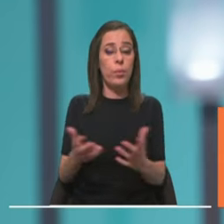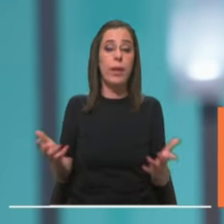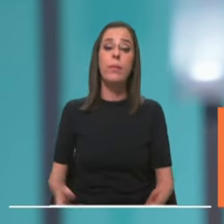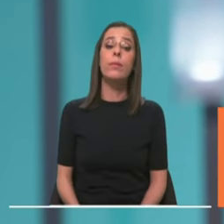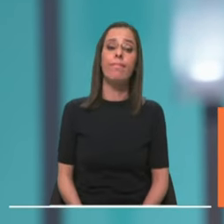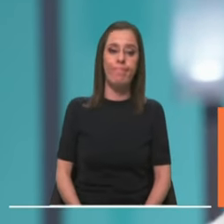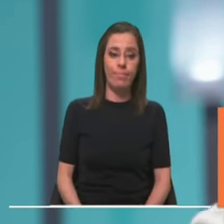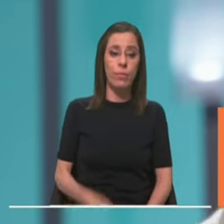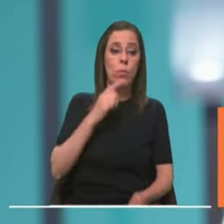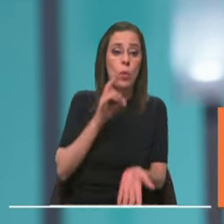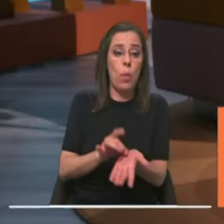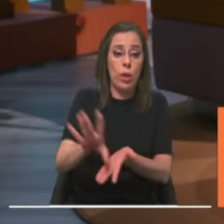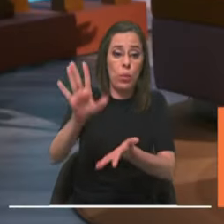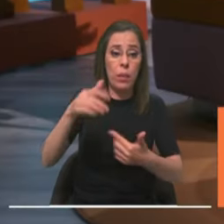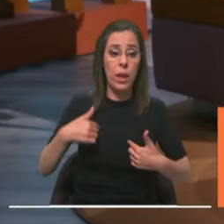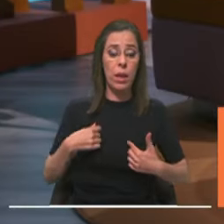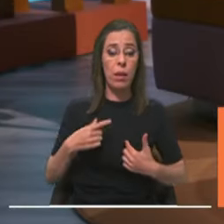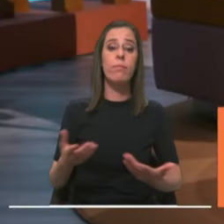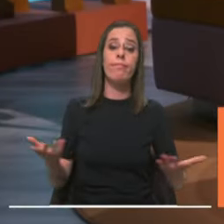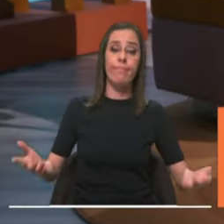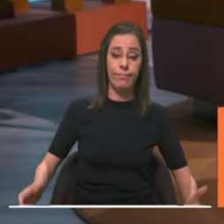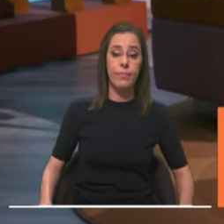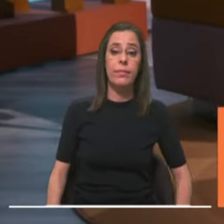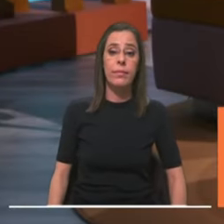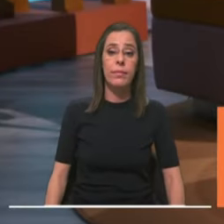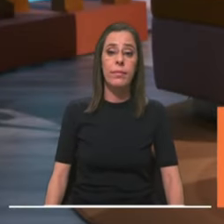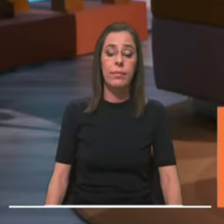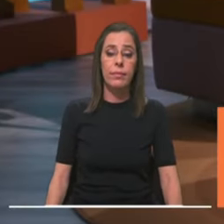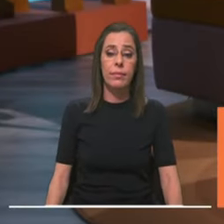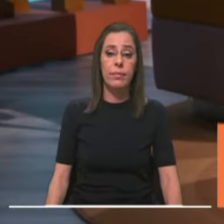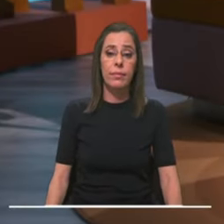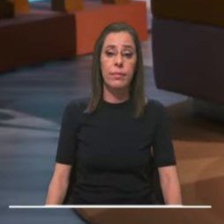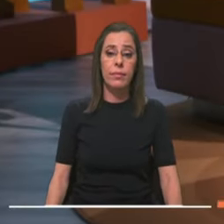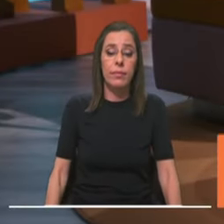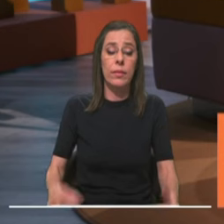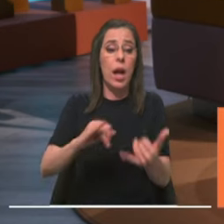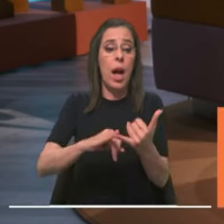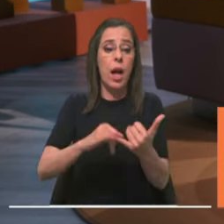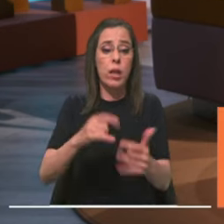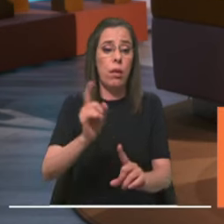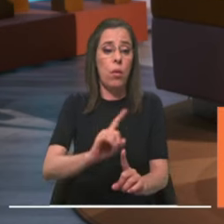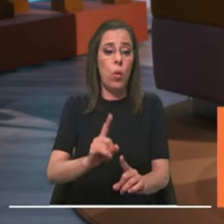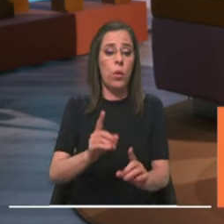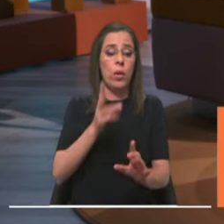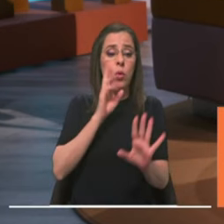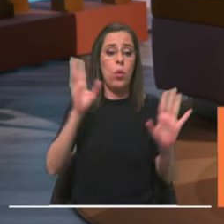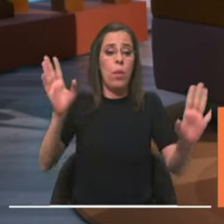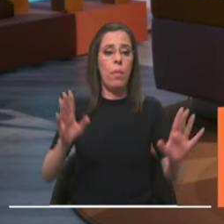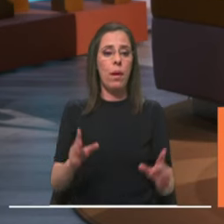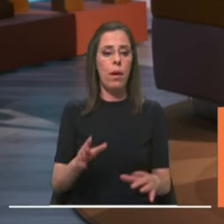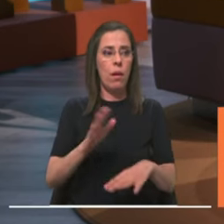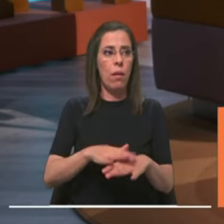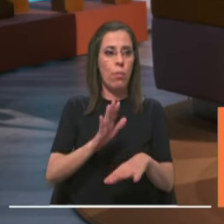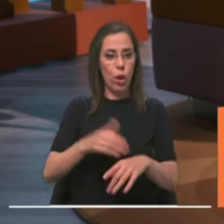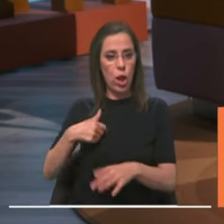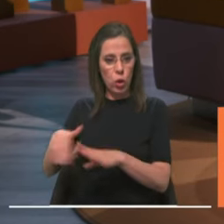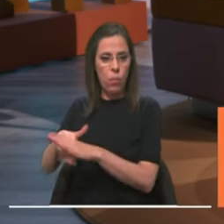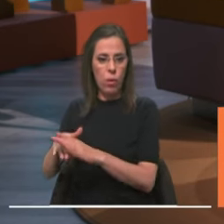Pois podia. Eu podia ter sido despedido. Ora, nem mais. Não é? A associação não tem que, desculpar a expressão, gramar com isso.